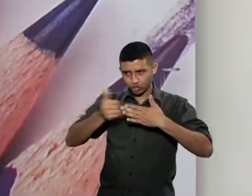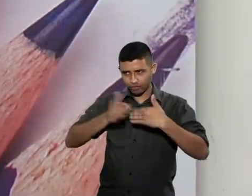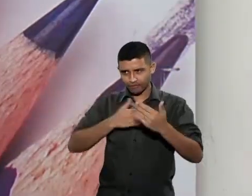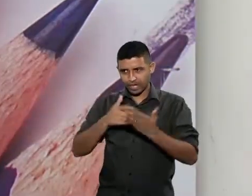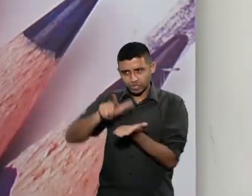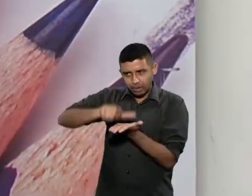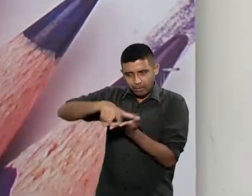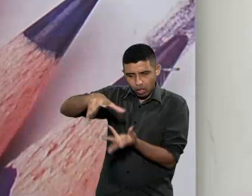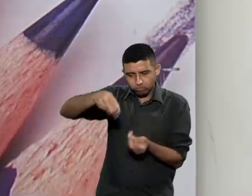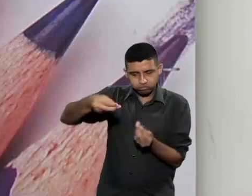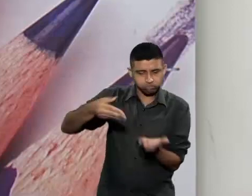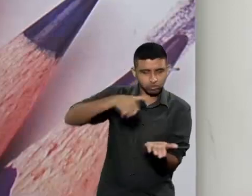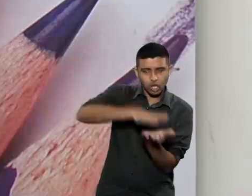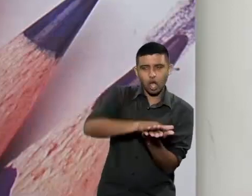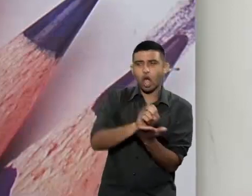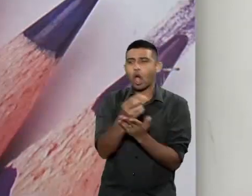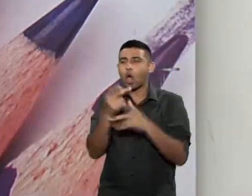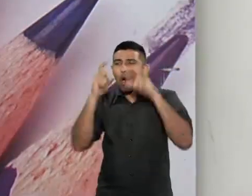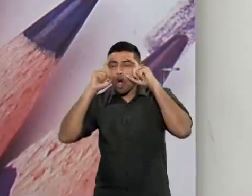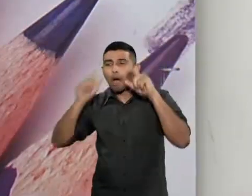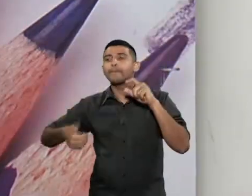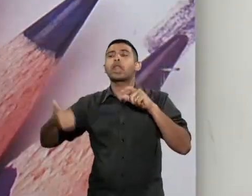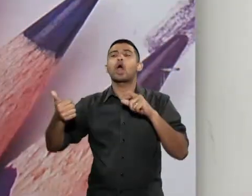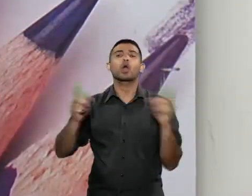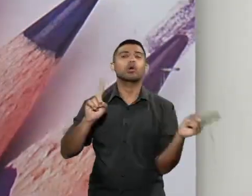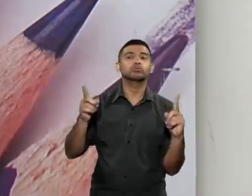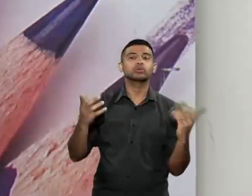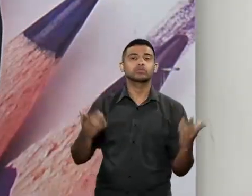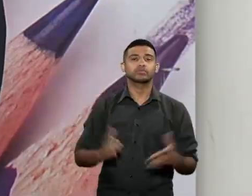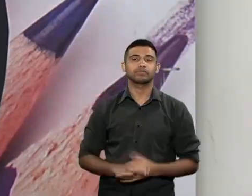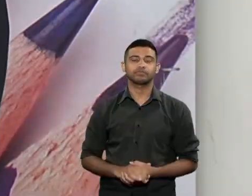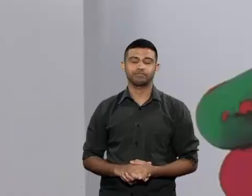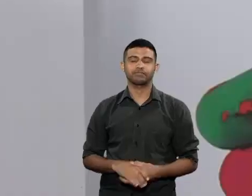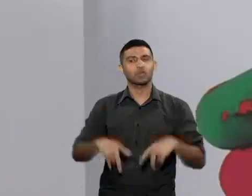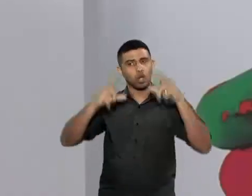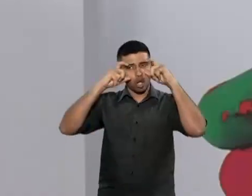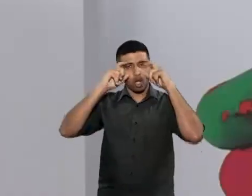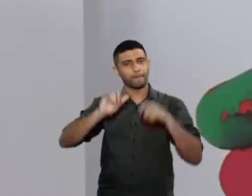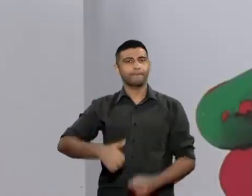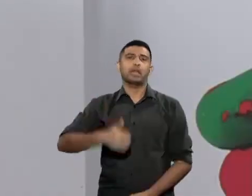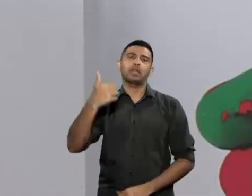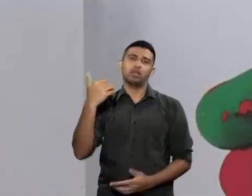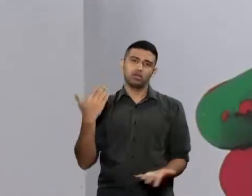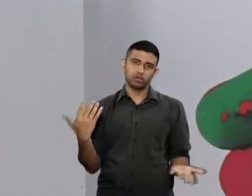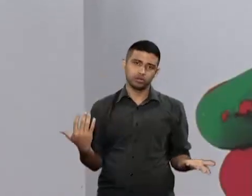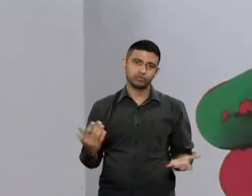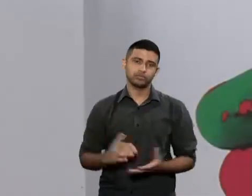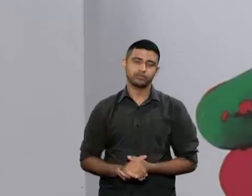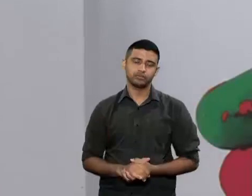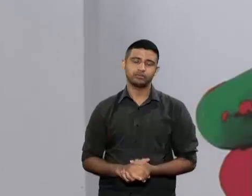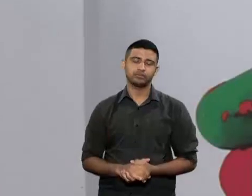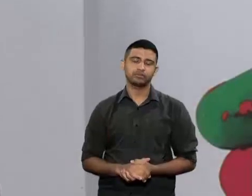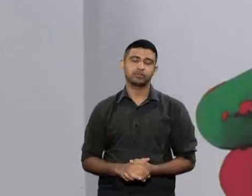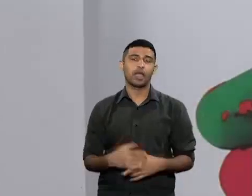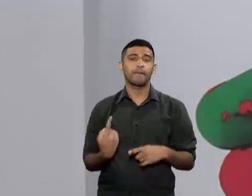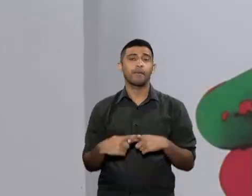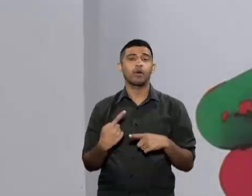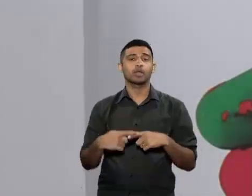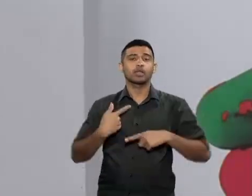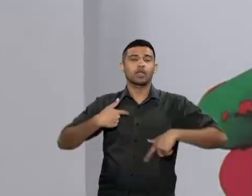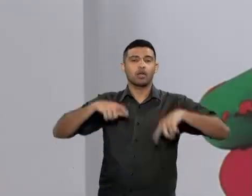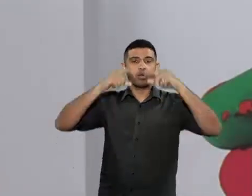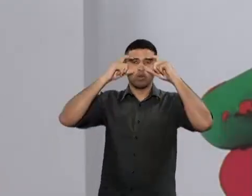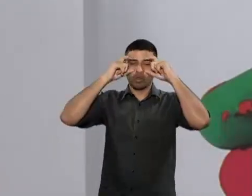faz colocar a lâmina como óculos, ou óculos é melhor também do que a lâmina? O óculos, ele é melhor, tanto porque o óculos,